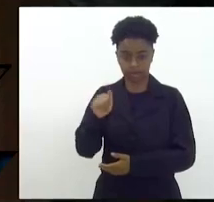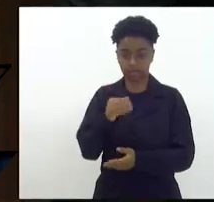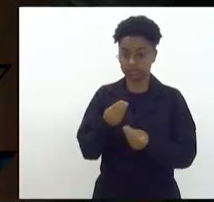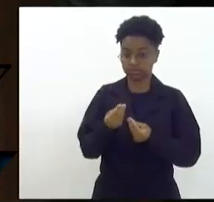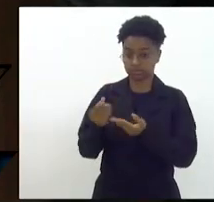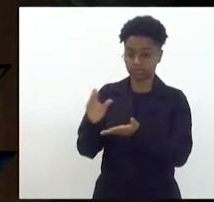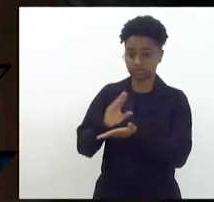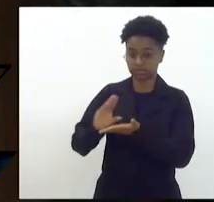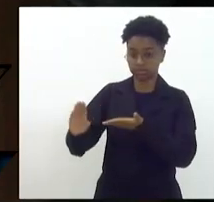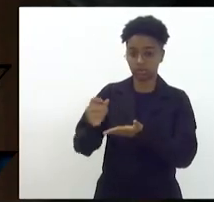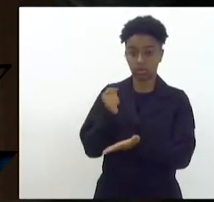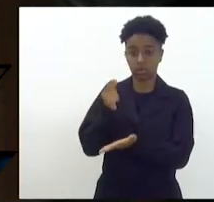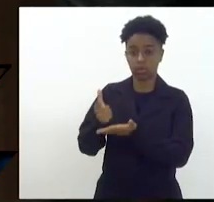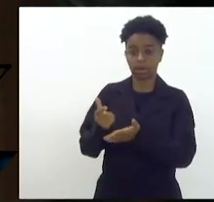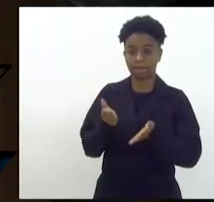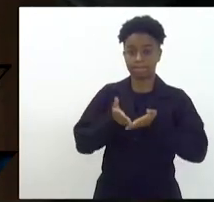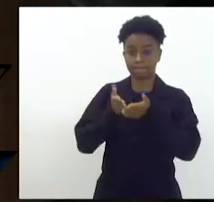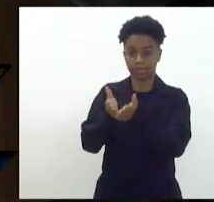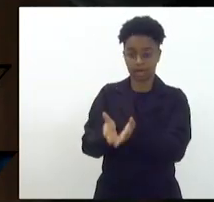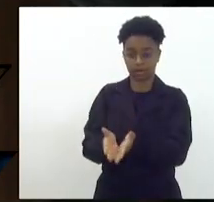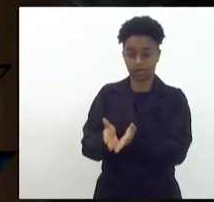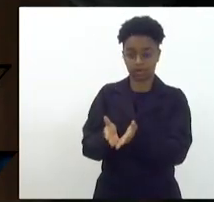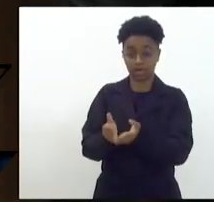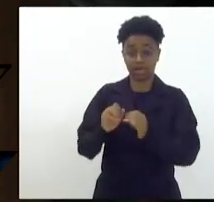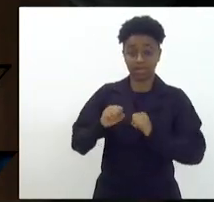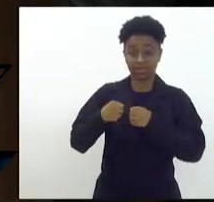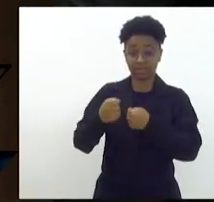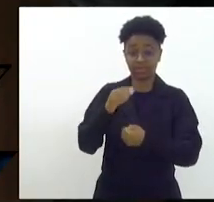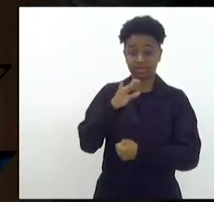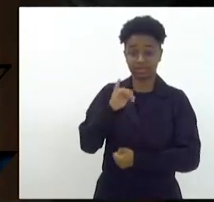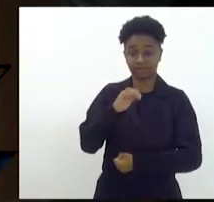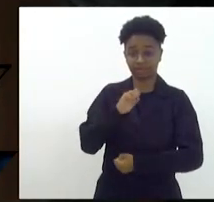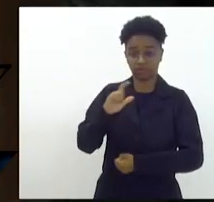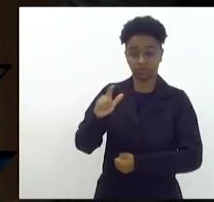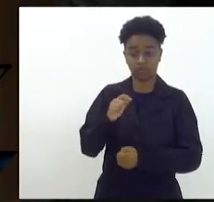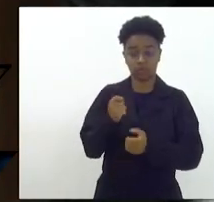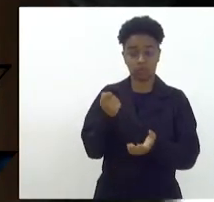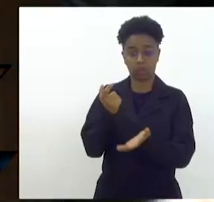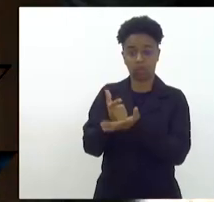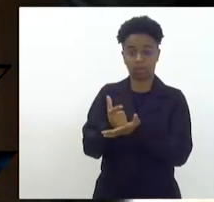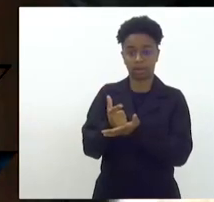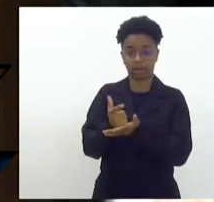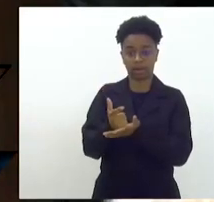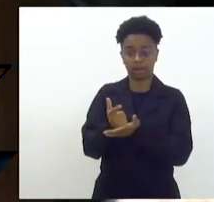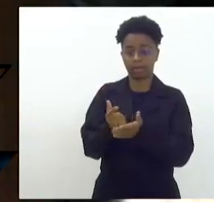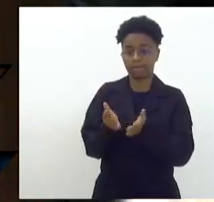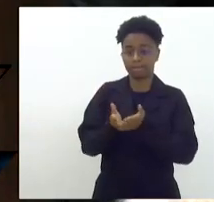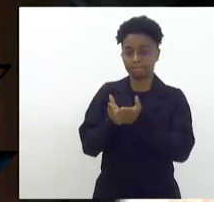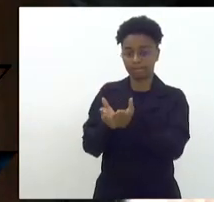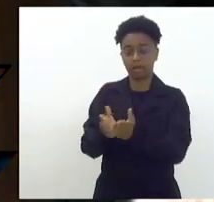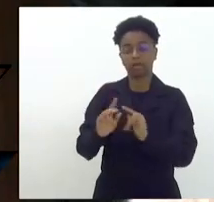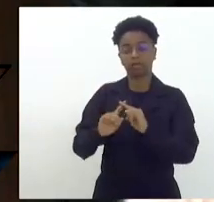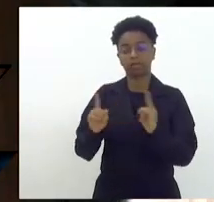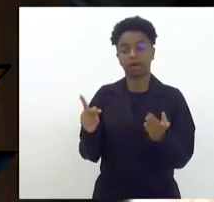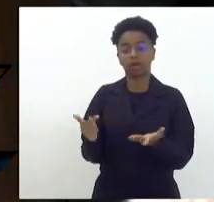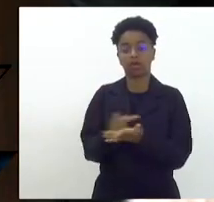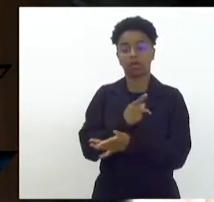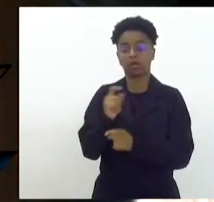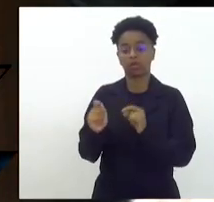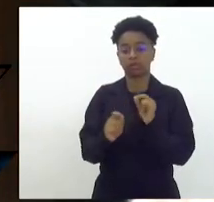comprar barco a Defesa Civil comprar barco e o que que aconteceu